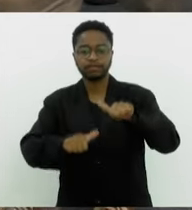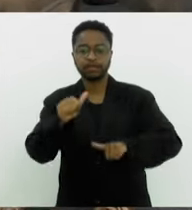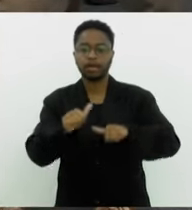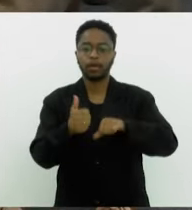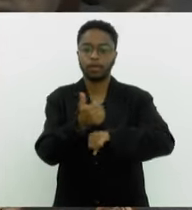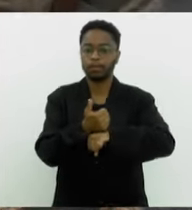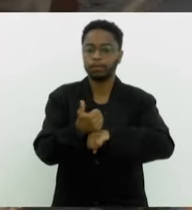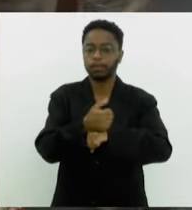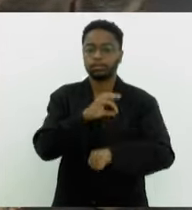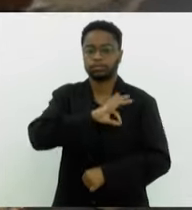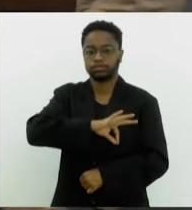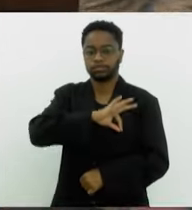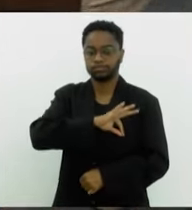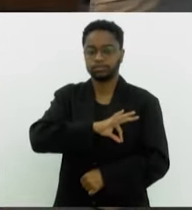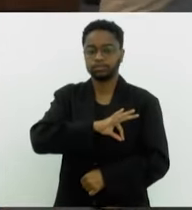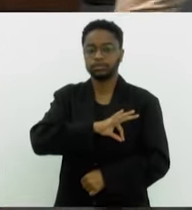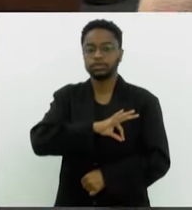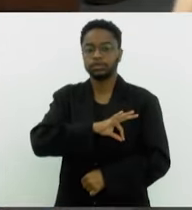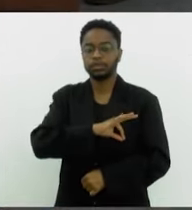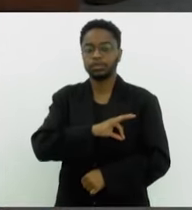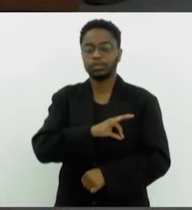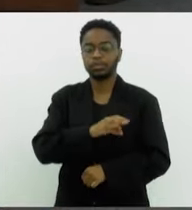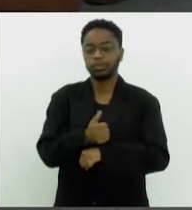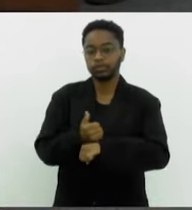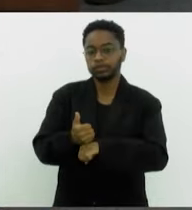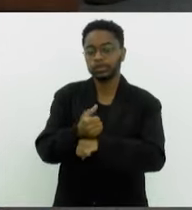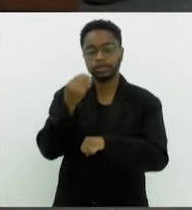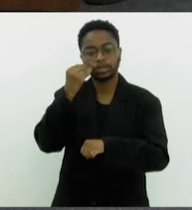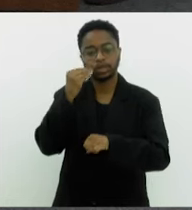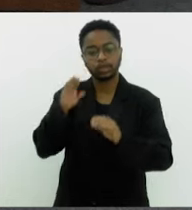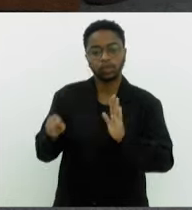salário, para tentar incluir